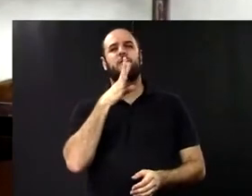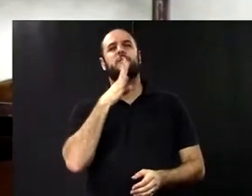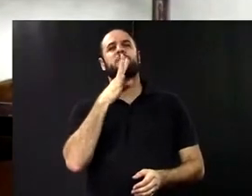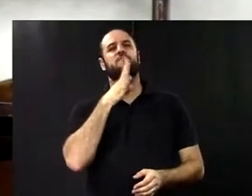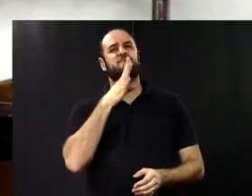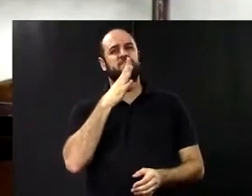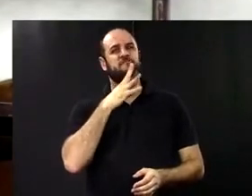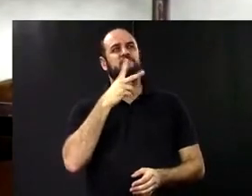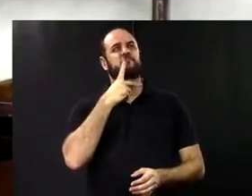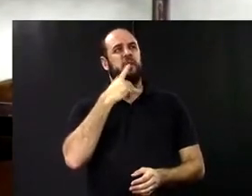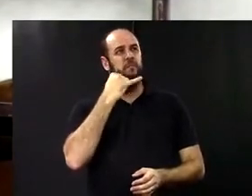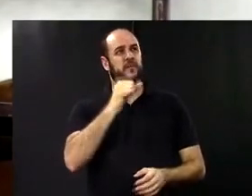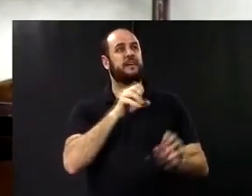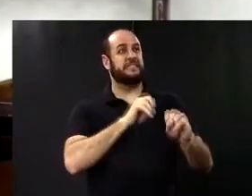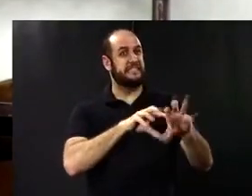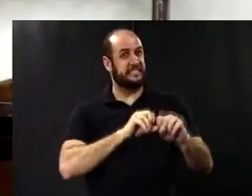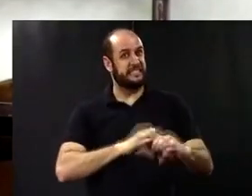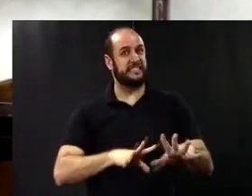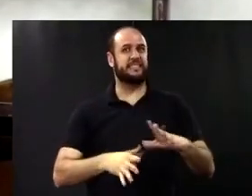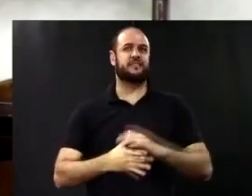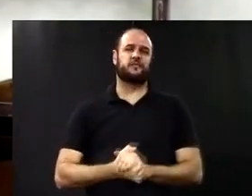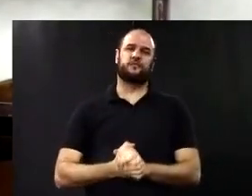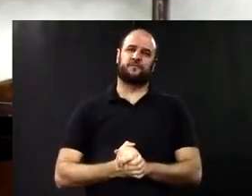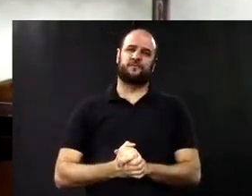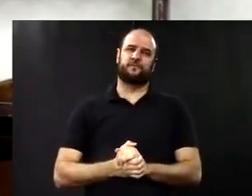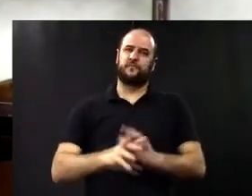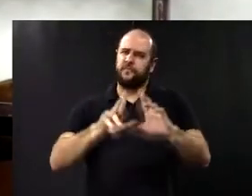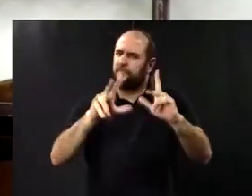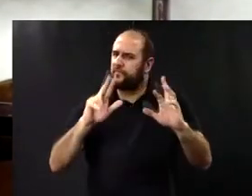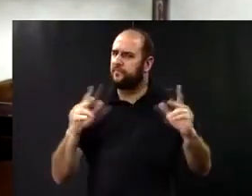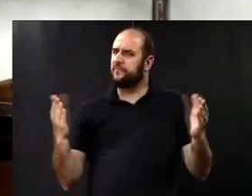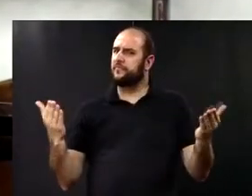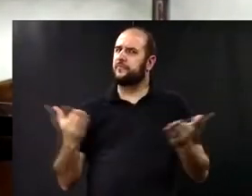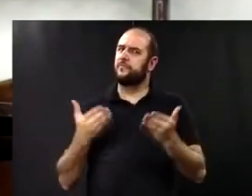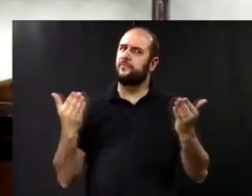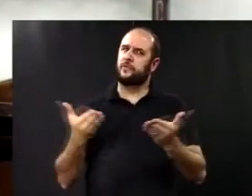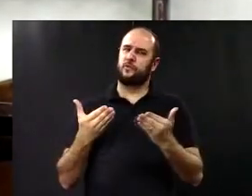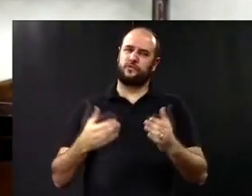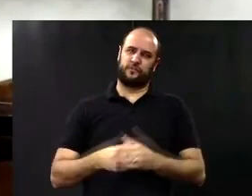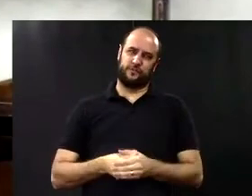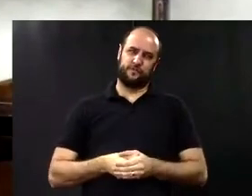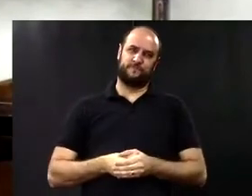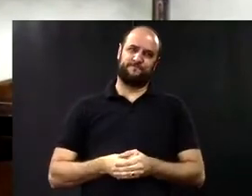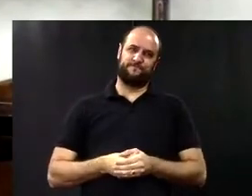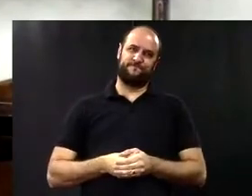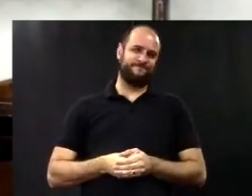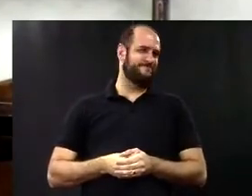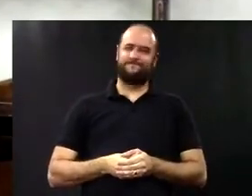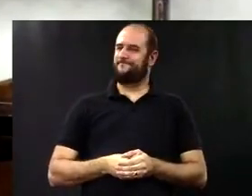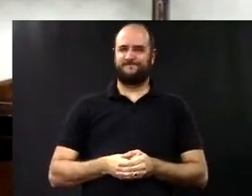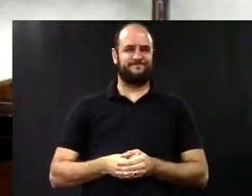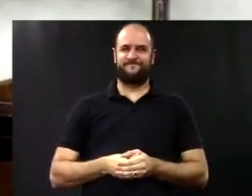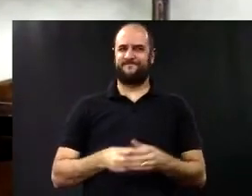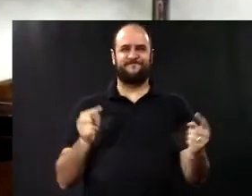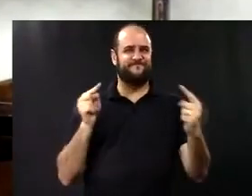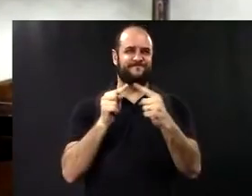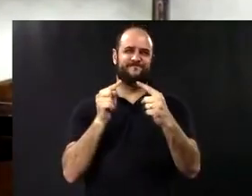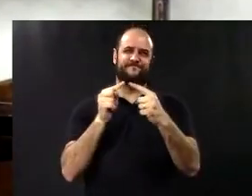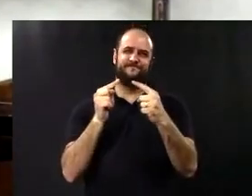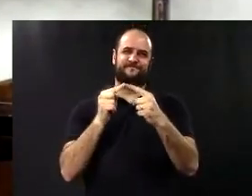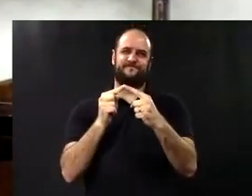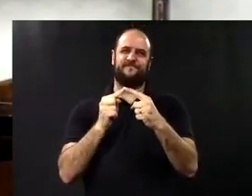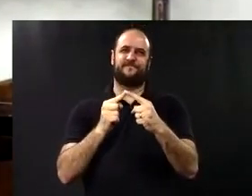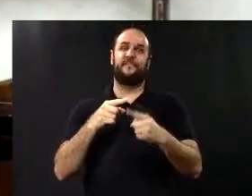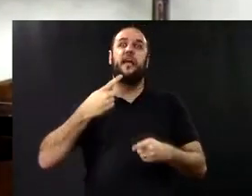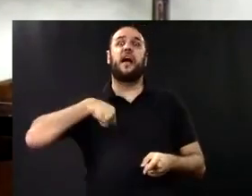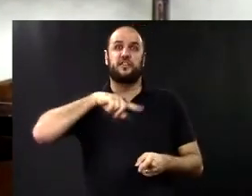pais. É diferente do nosso tempo hoje? Não é. Nós temos que olhar de fato para nós. E